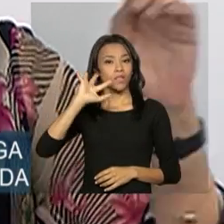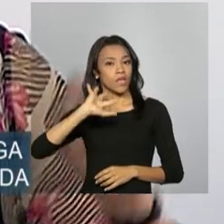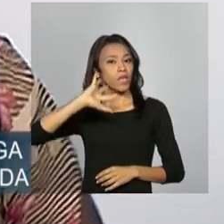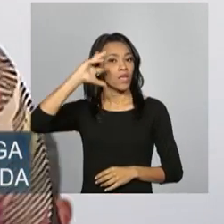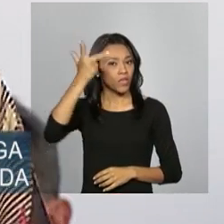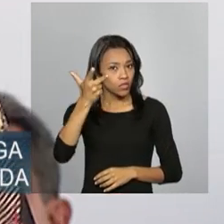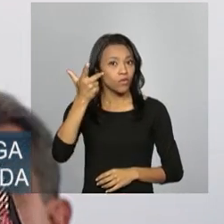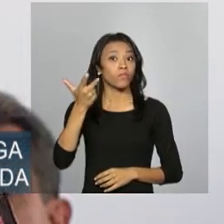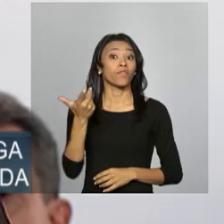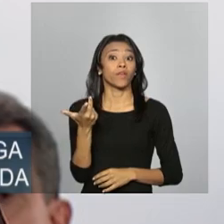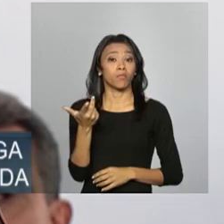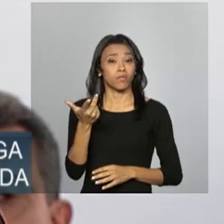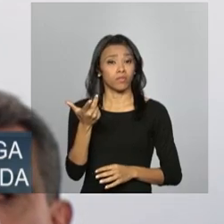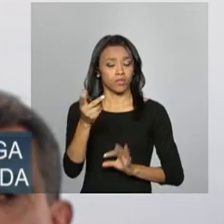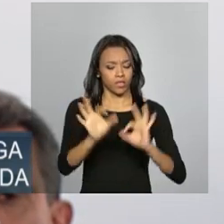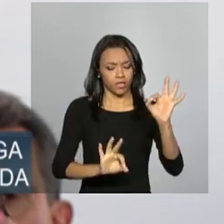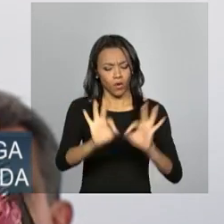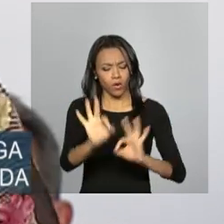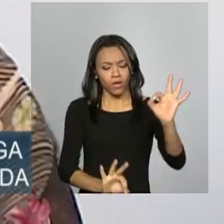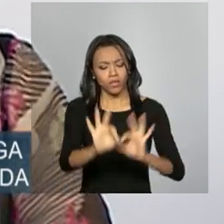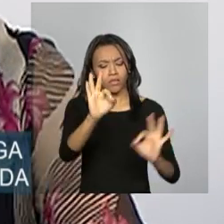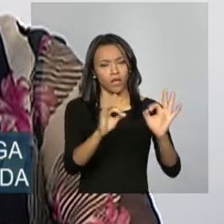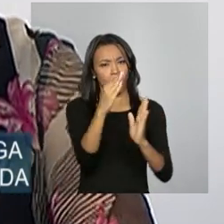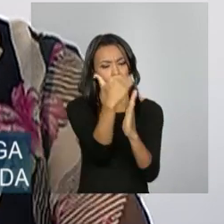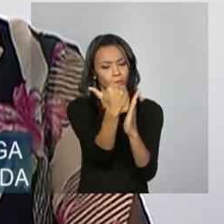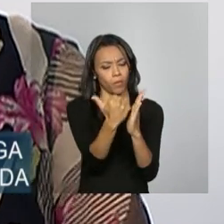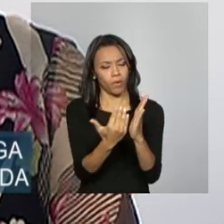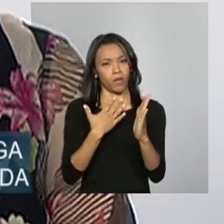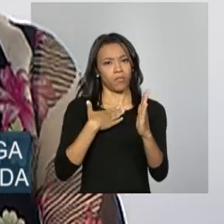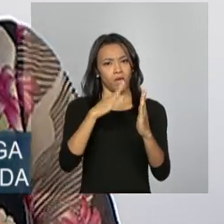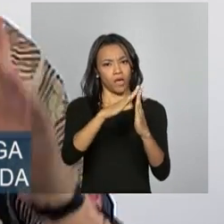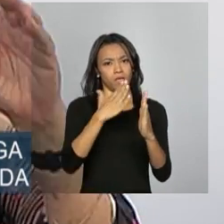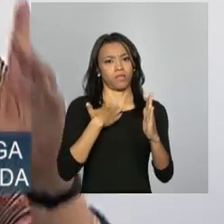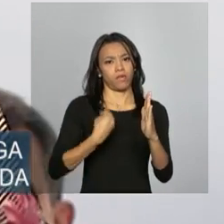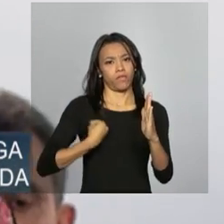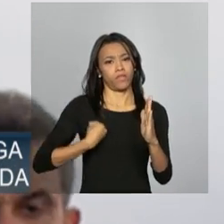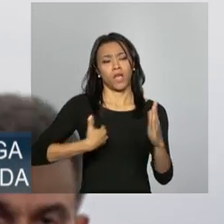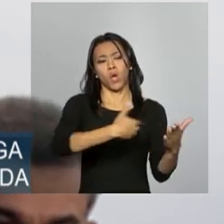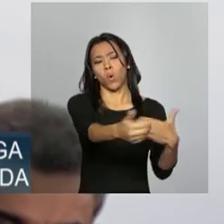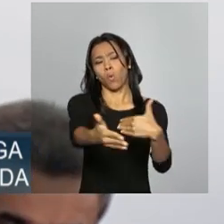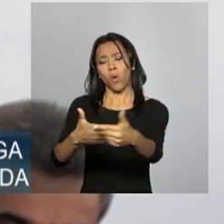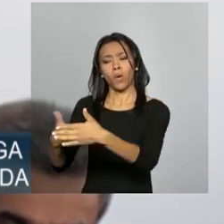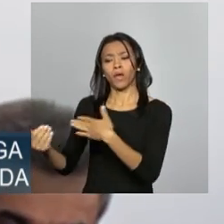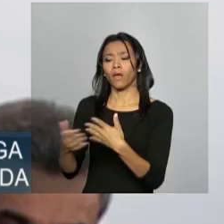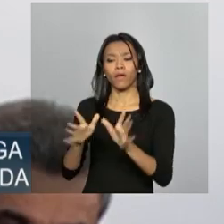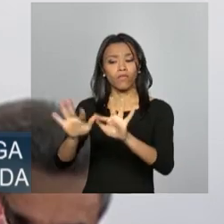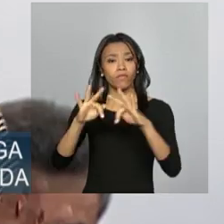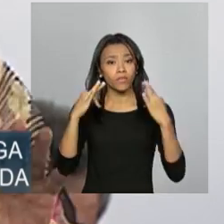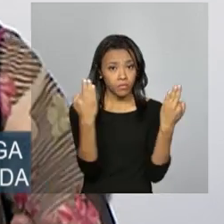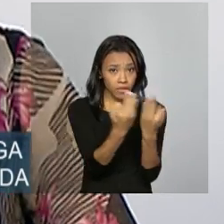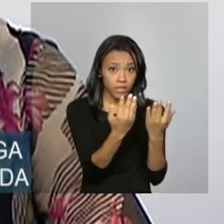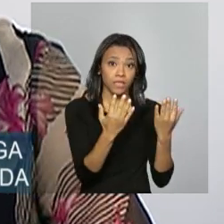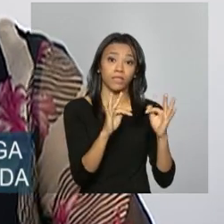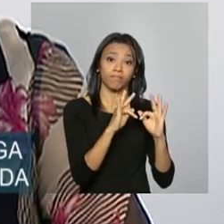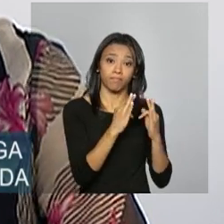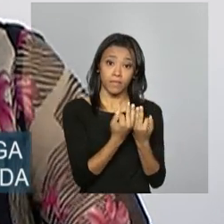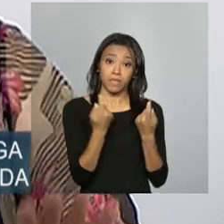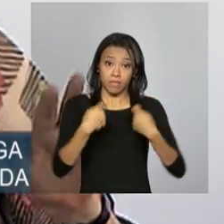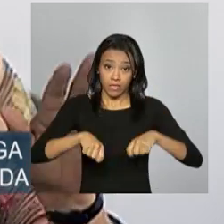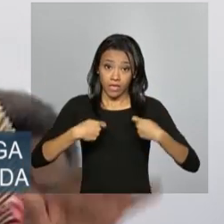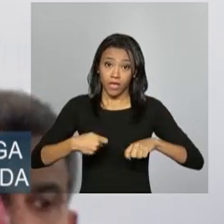programa Minha Casa Minha Vida, qualquer família que precisasse de uma casa, que